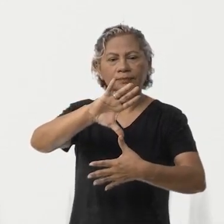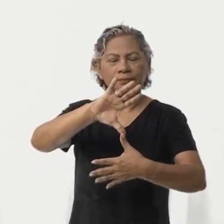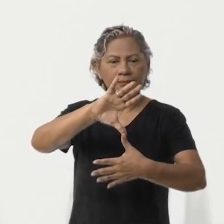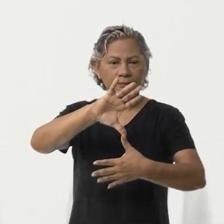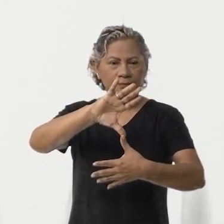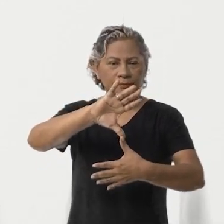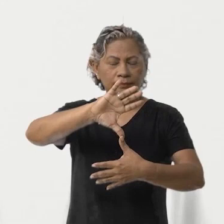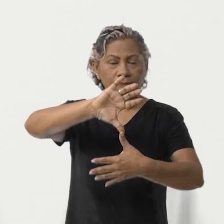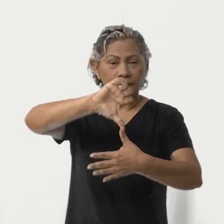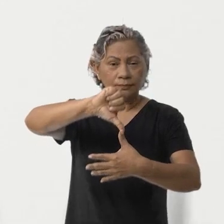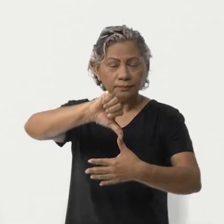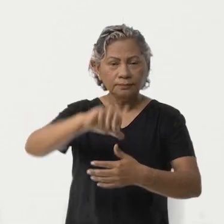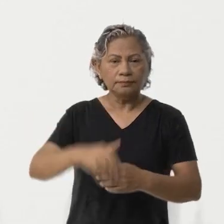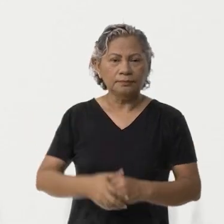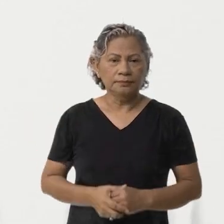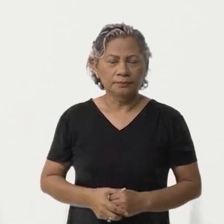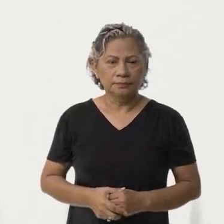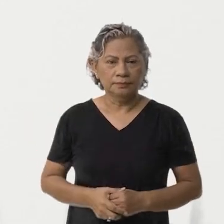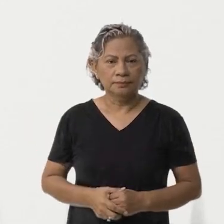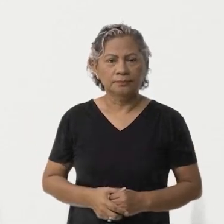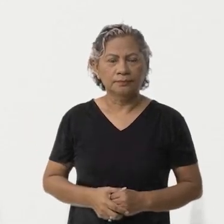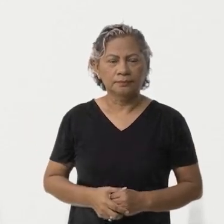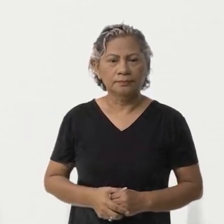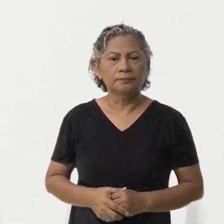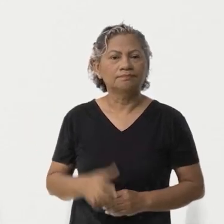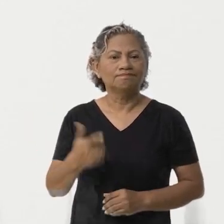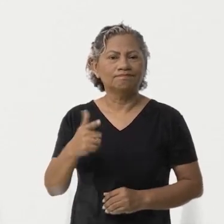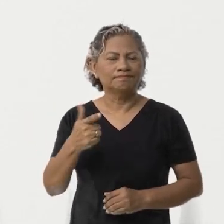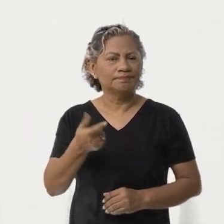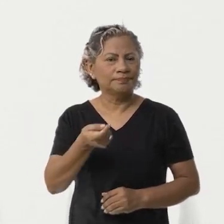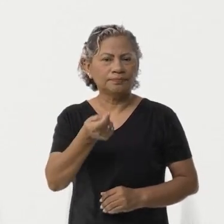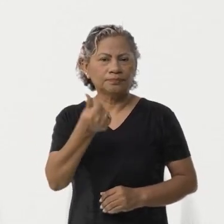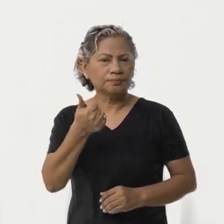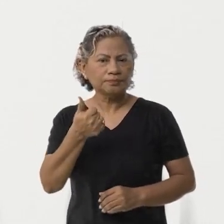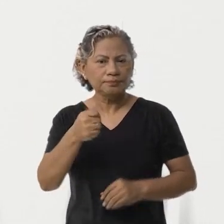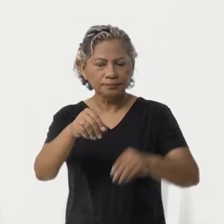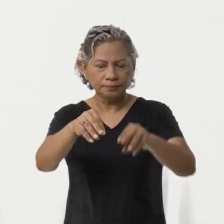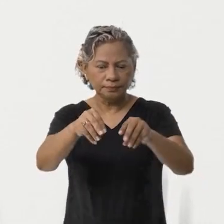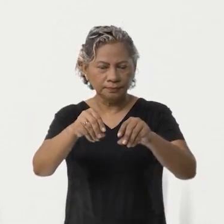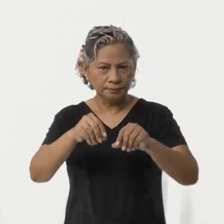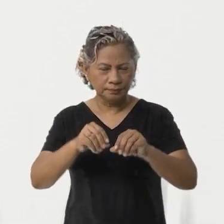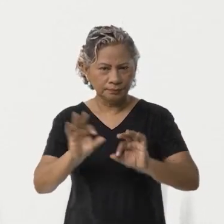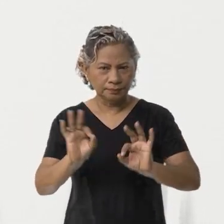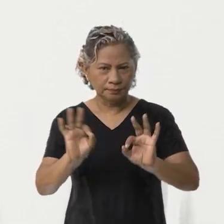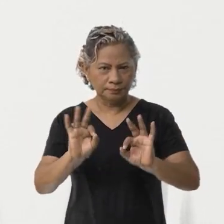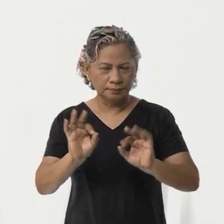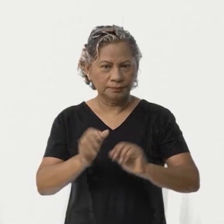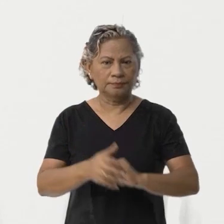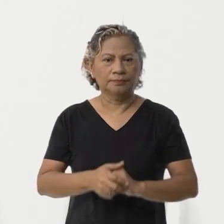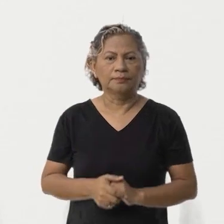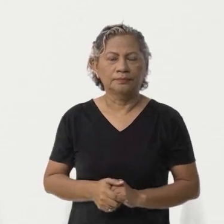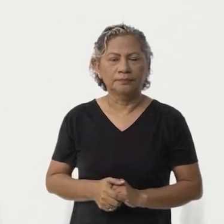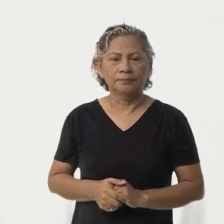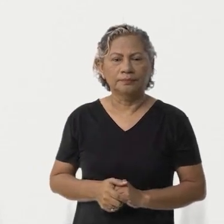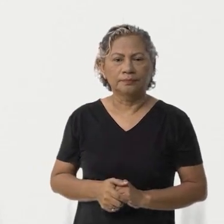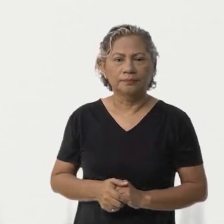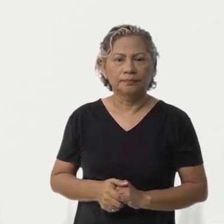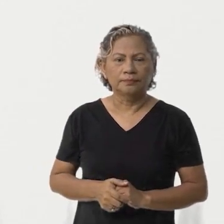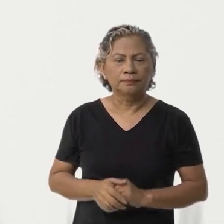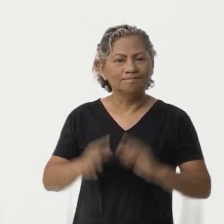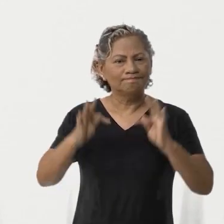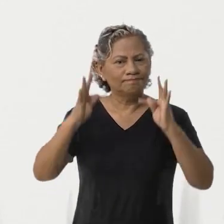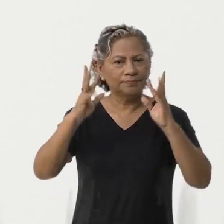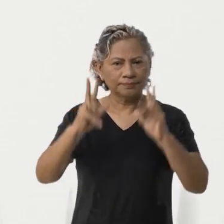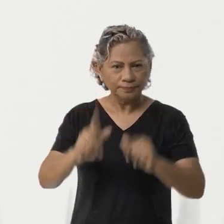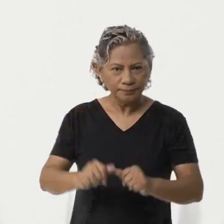100% no hemisfério ocidental. Não tem nem um pouquinho lá de terra dentro do hemisfério oriental, então é 100%. Totalmente